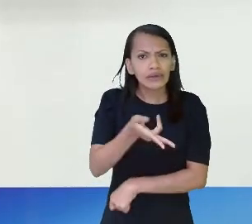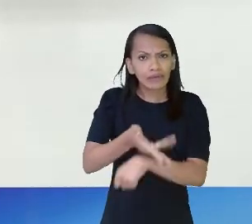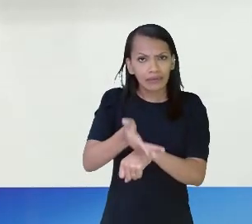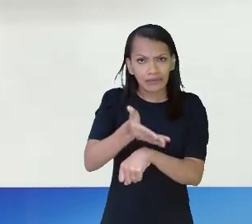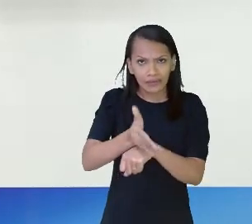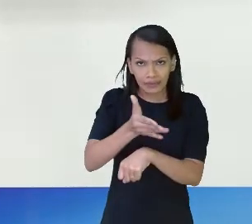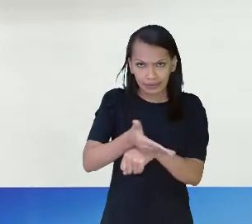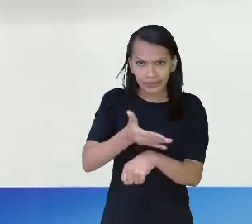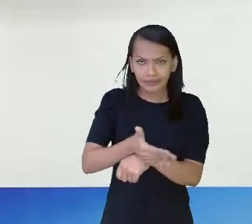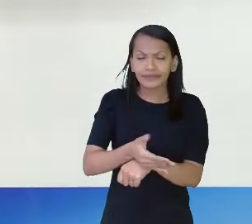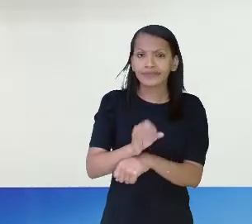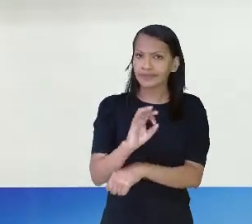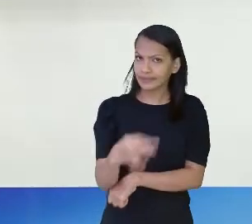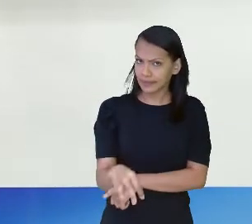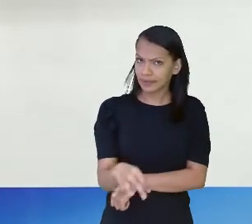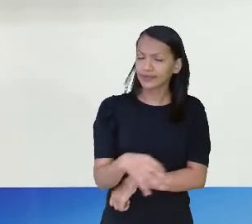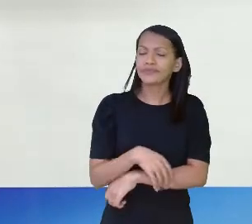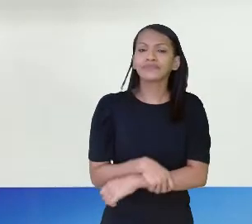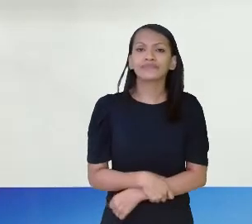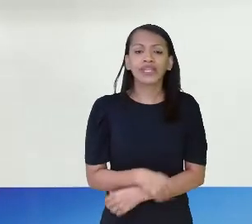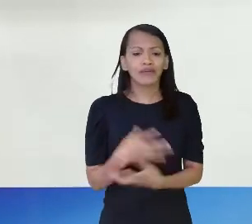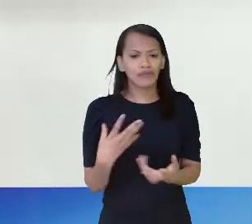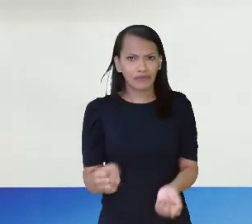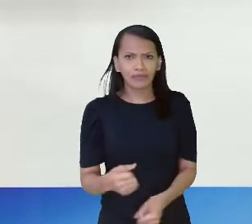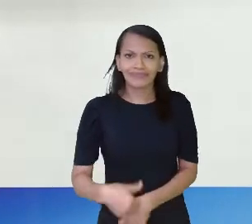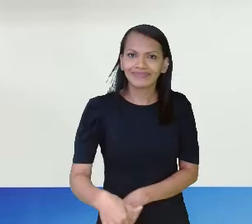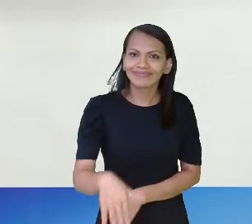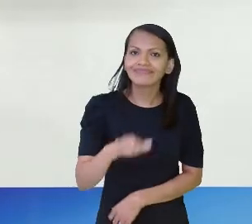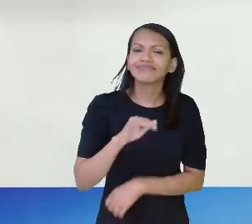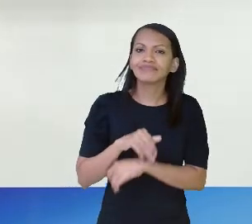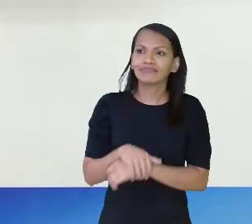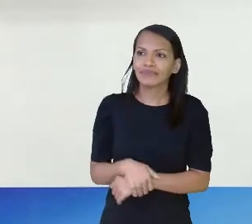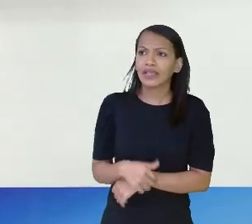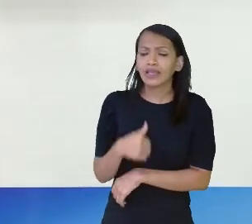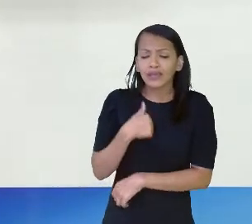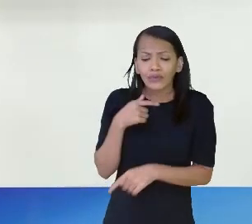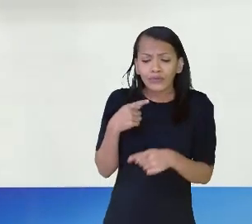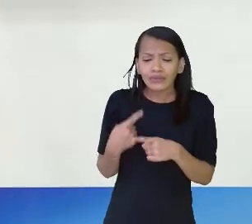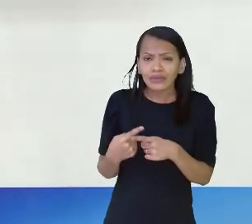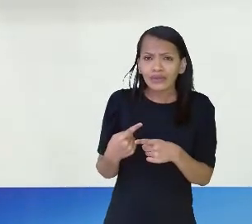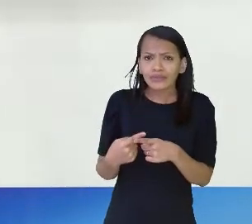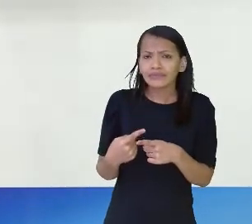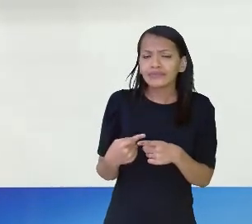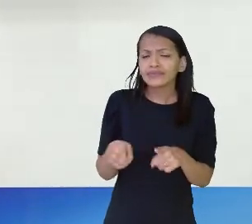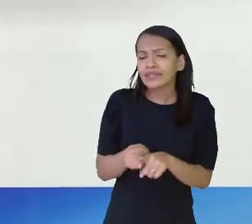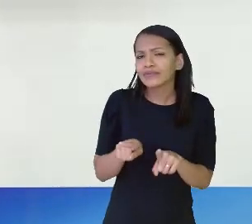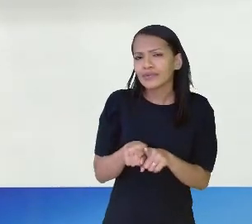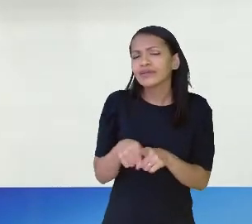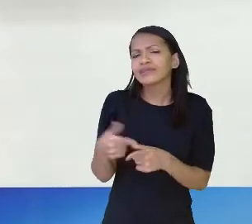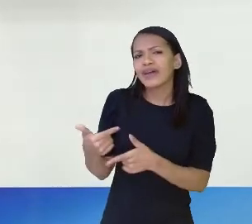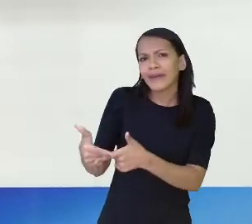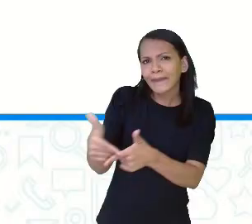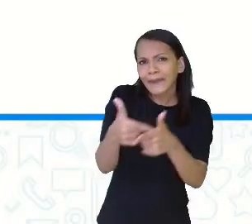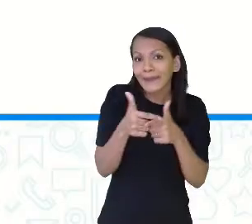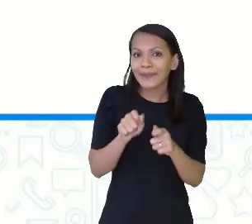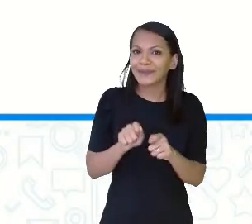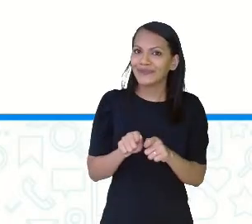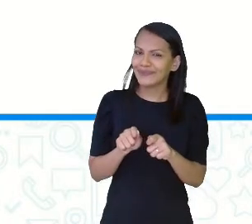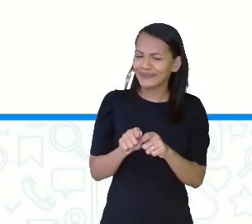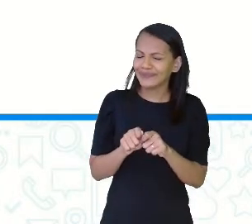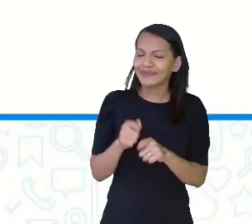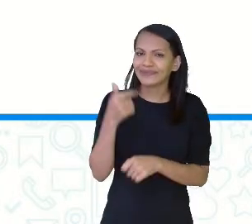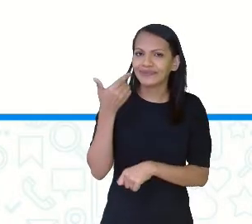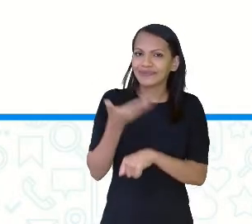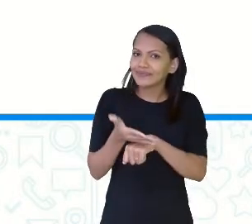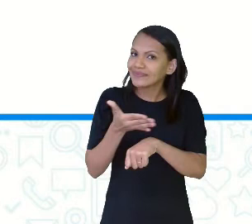praticando essa operação, tá? Vamos embora. E eu já tenho os meus probleminhas aqui, né, para a gente fazer. Preste